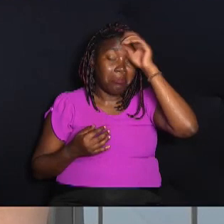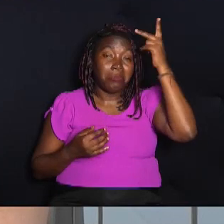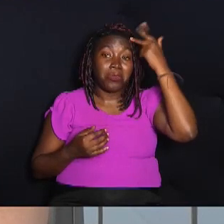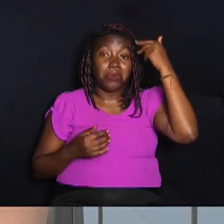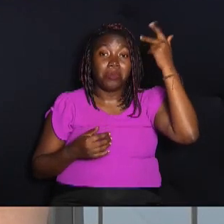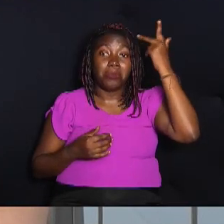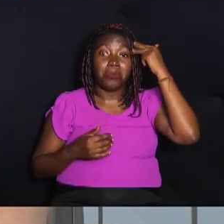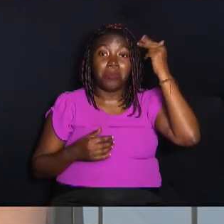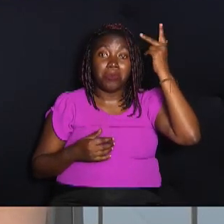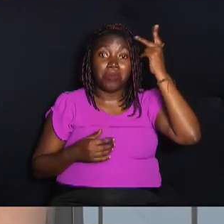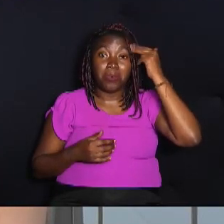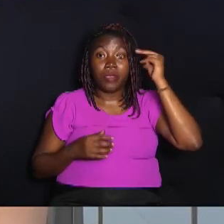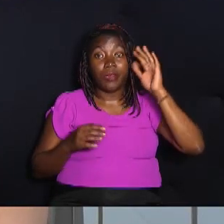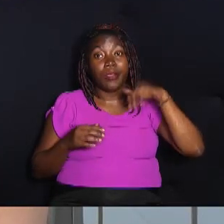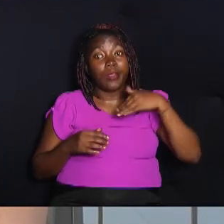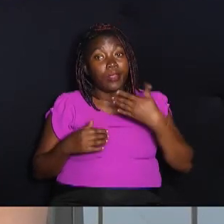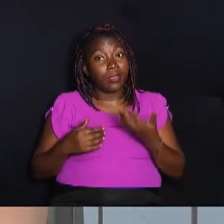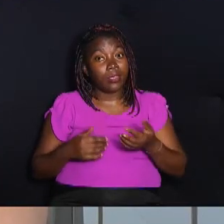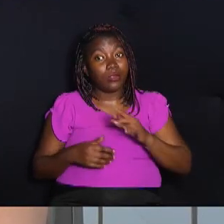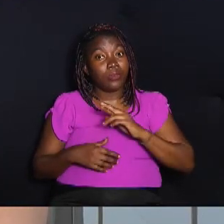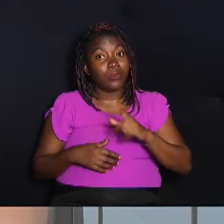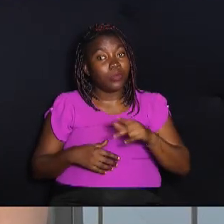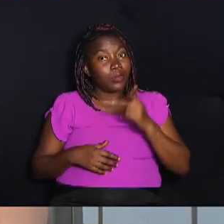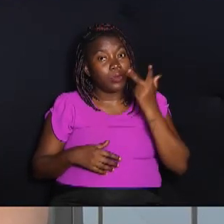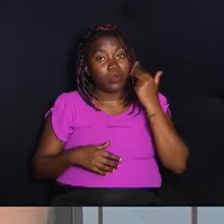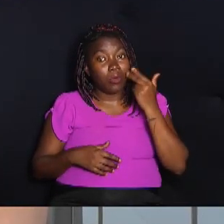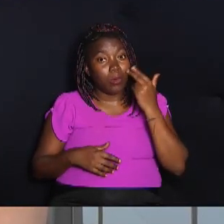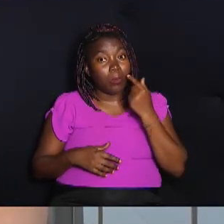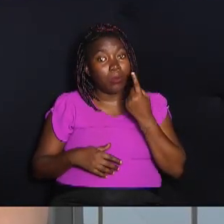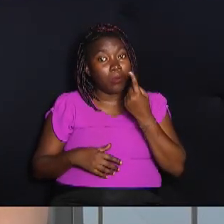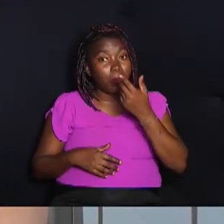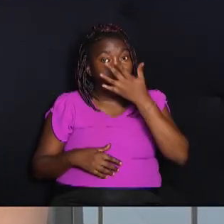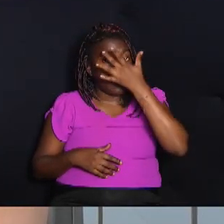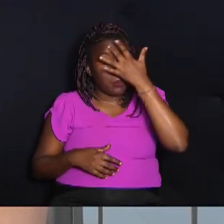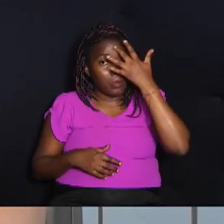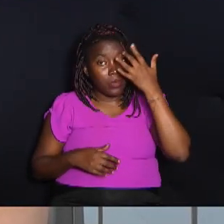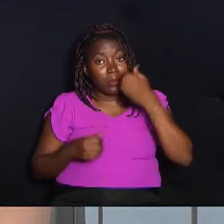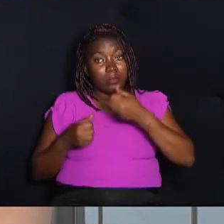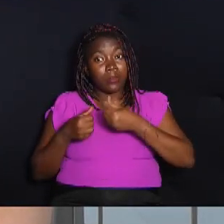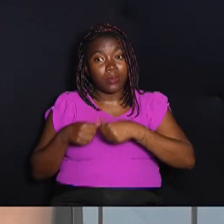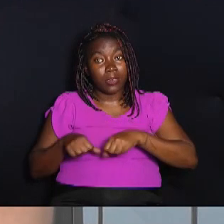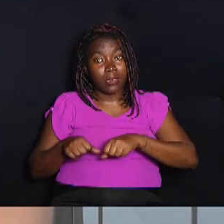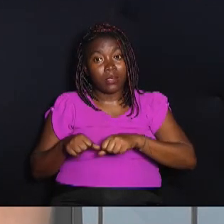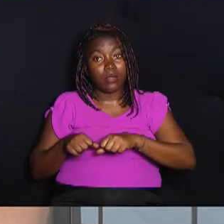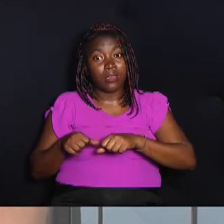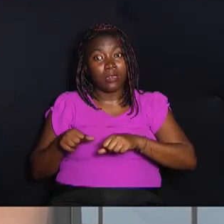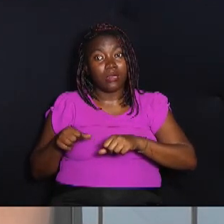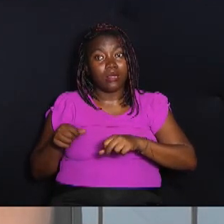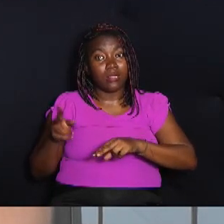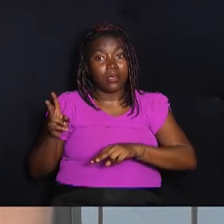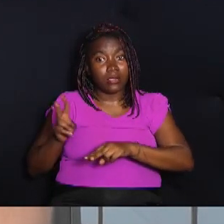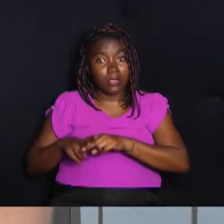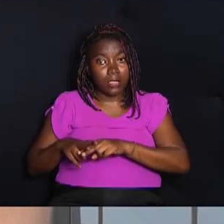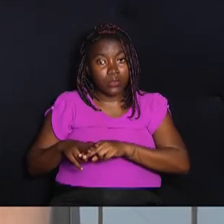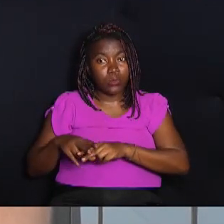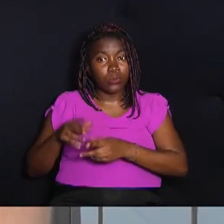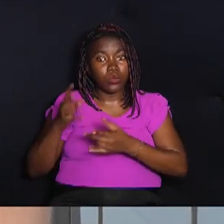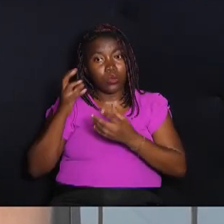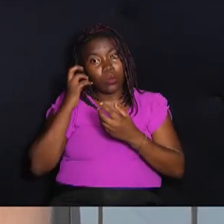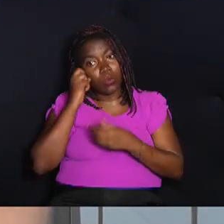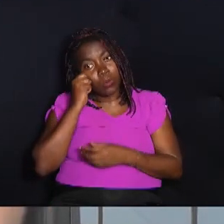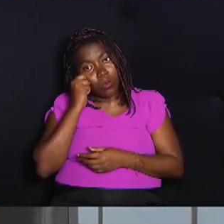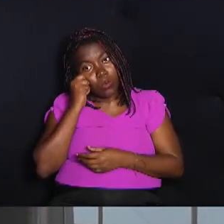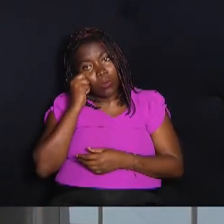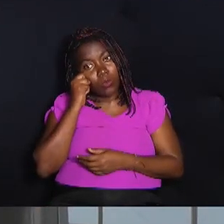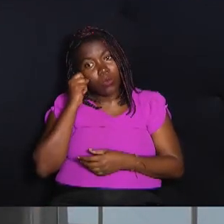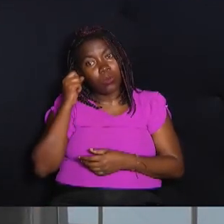exato. Então, assim, não é normal uma pessoa ficar trancada no quarto o dia inteiro. 45